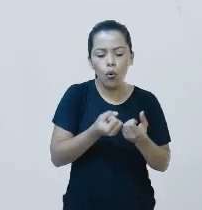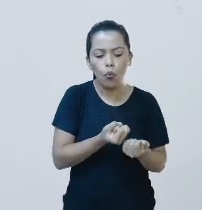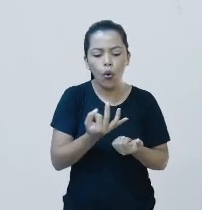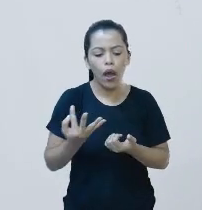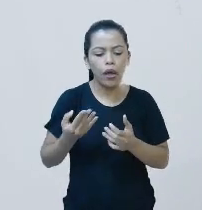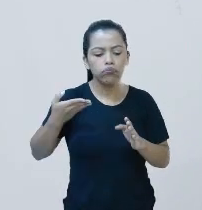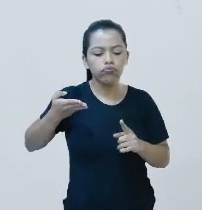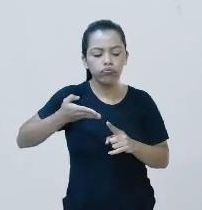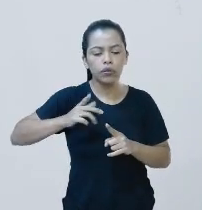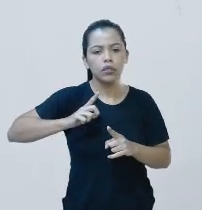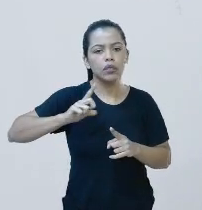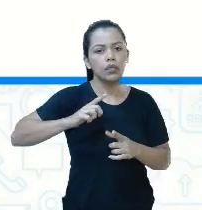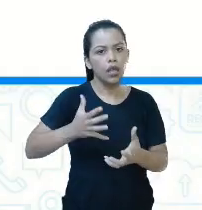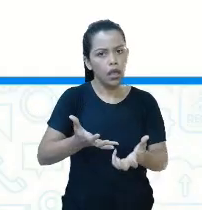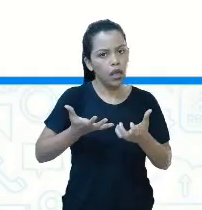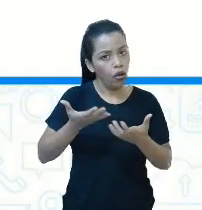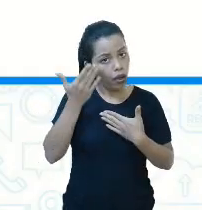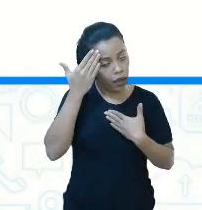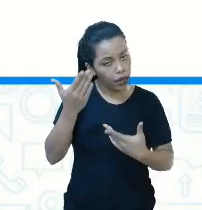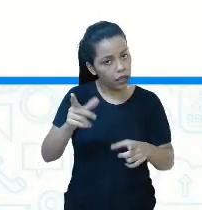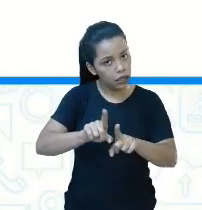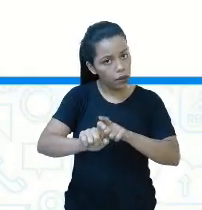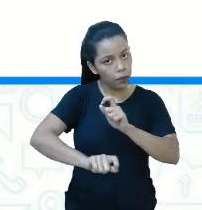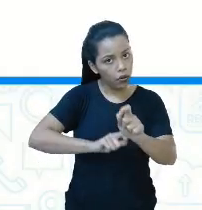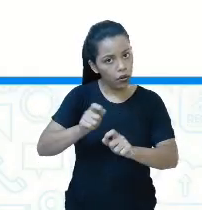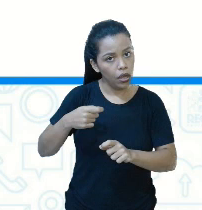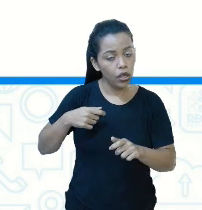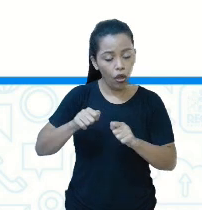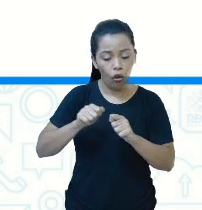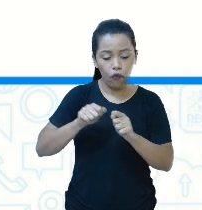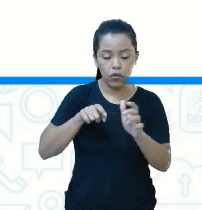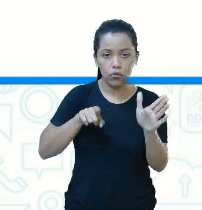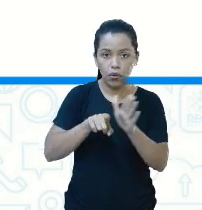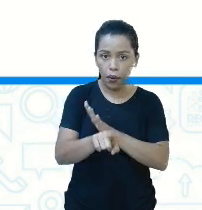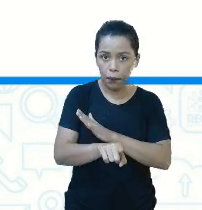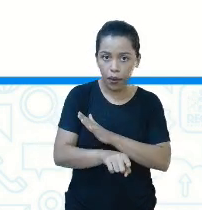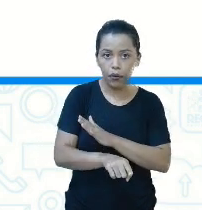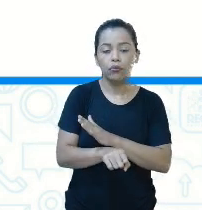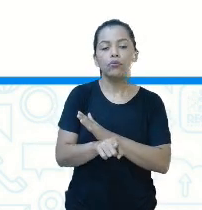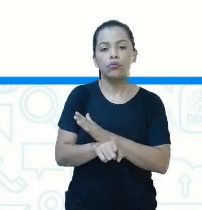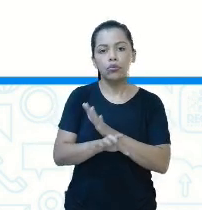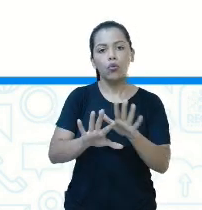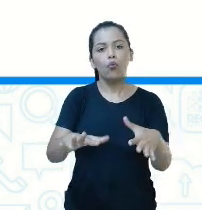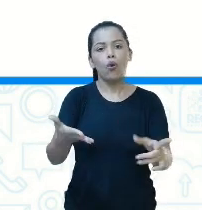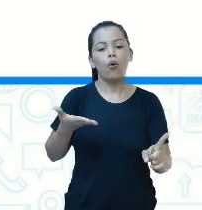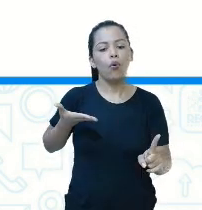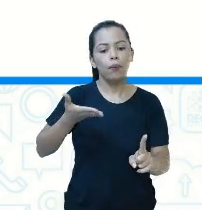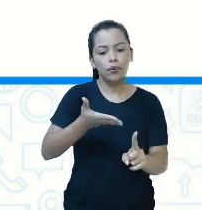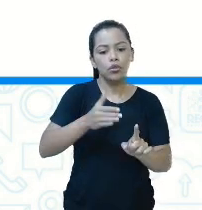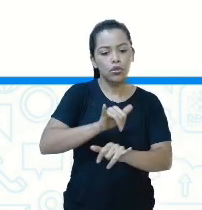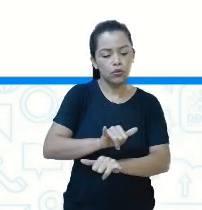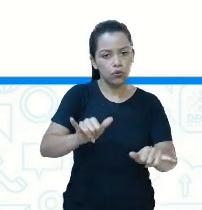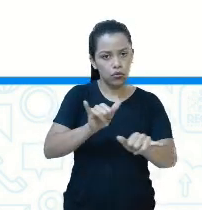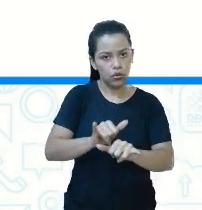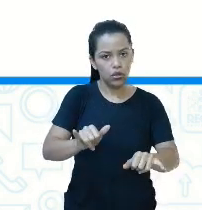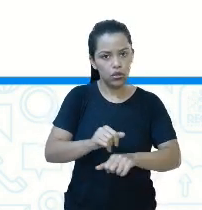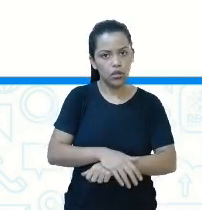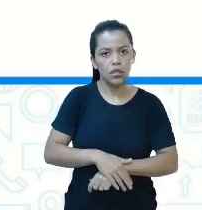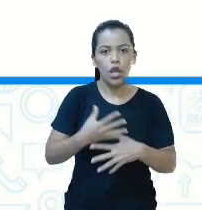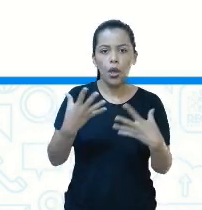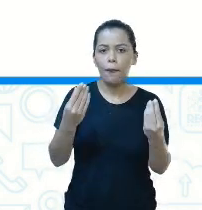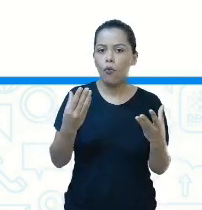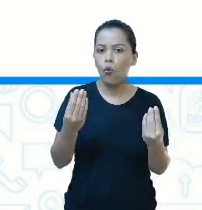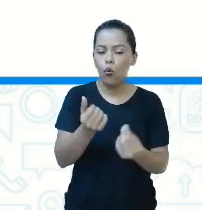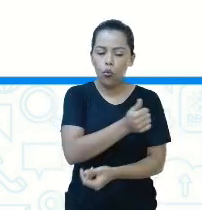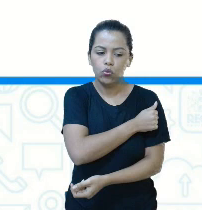seus objetivos. Eu quero até agradecer que eu lancei uma pergunta aqui, perguntando qual era o objetivo da notícia e